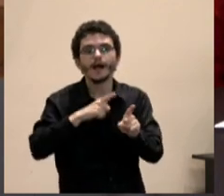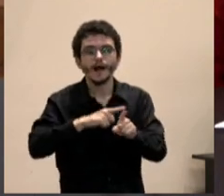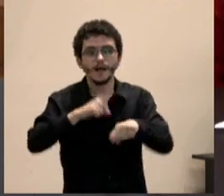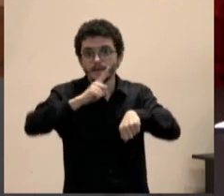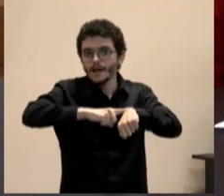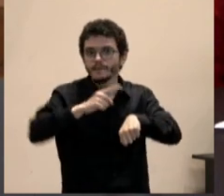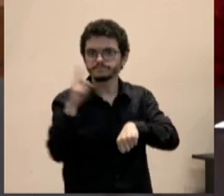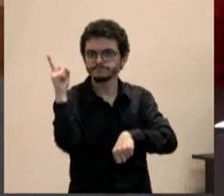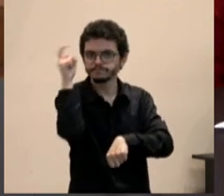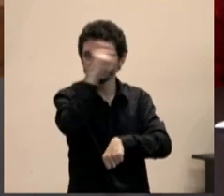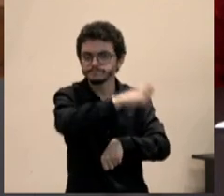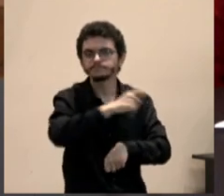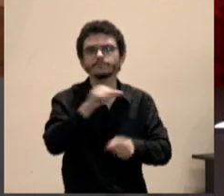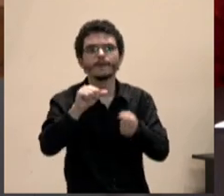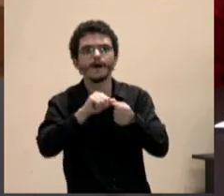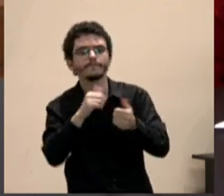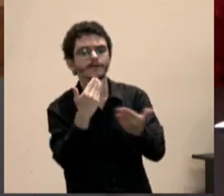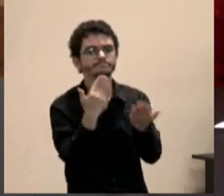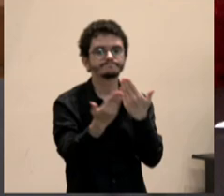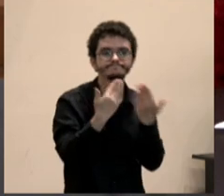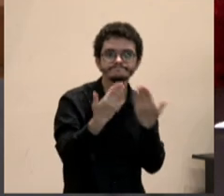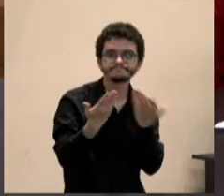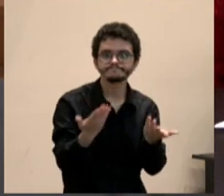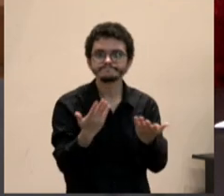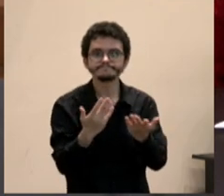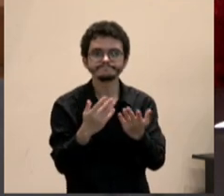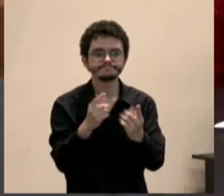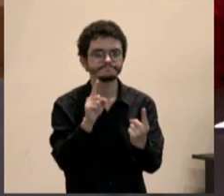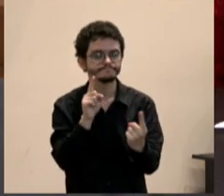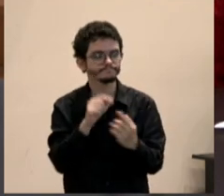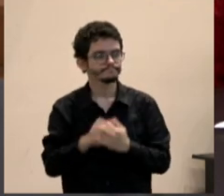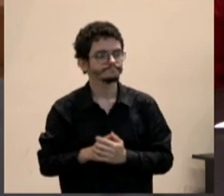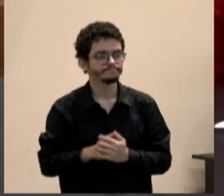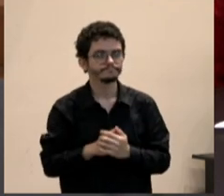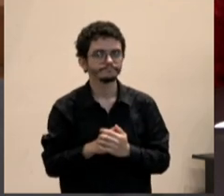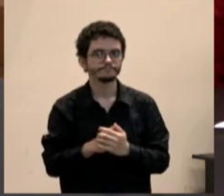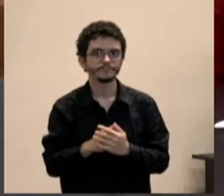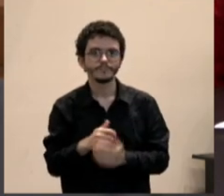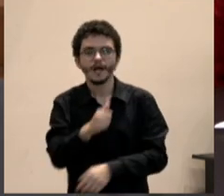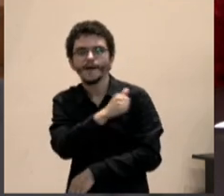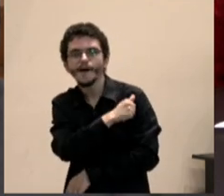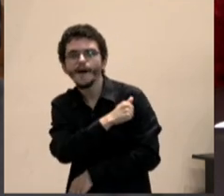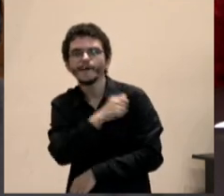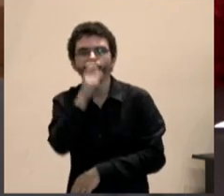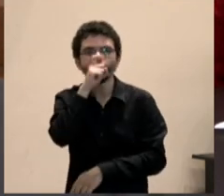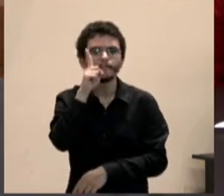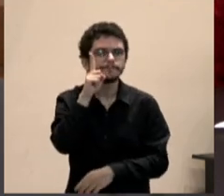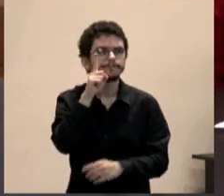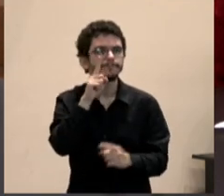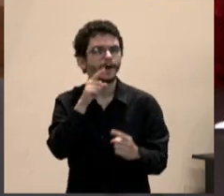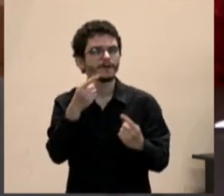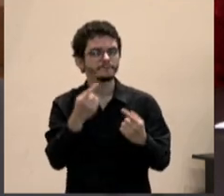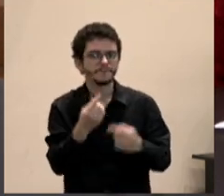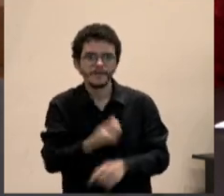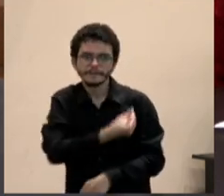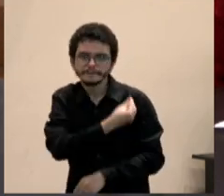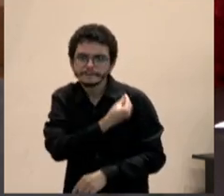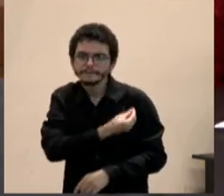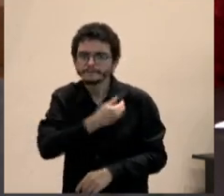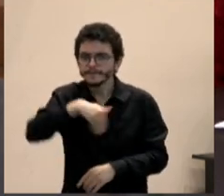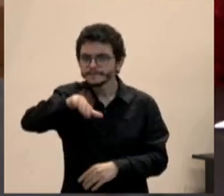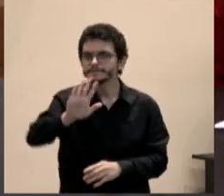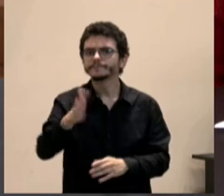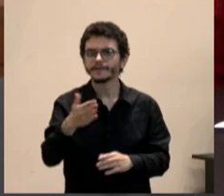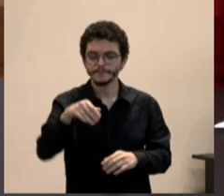né? De fazer com o diálogo, do afrontamento de alunos, de pais, cada vez mais presente, porque o